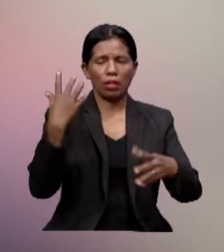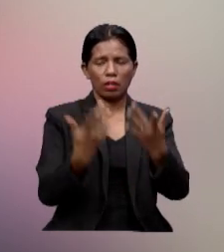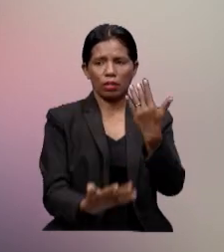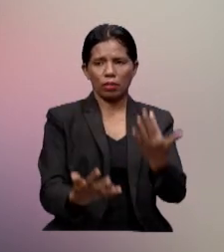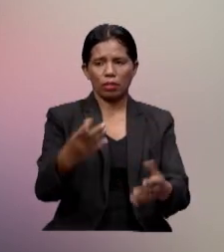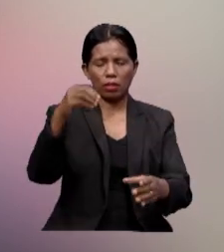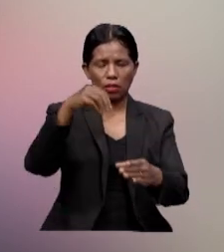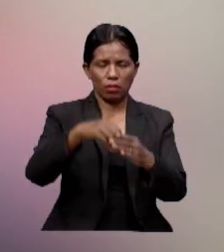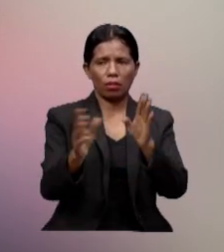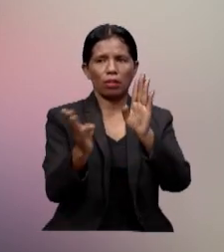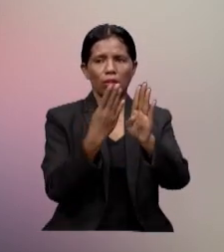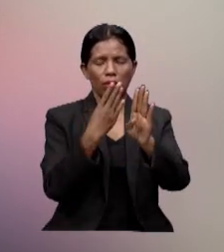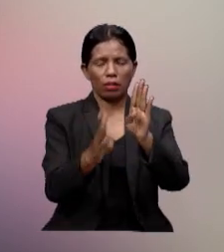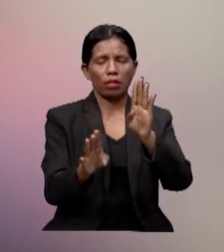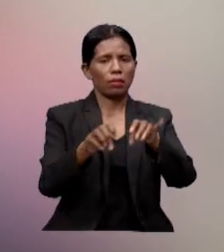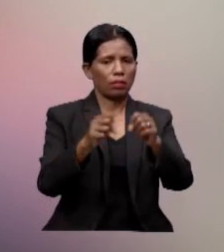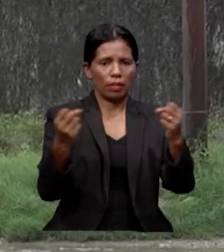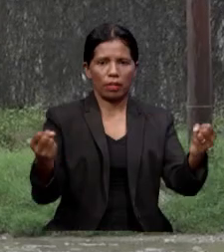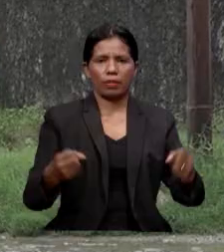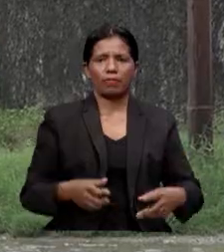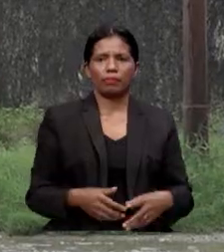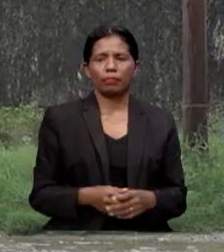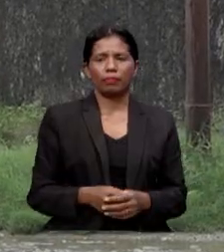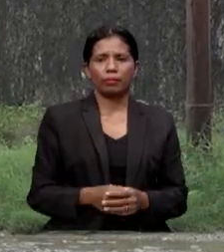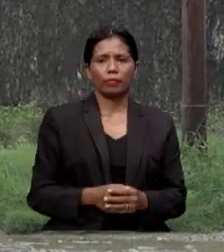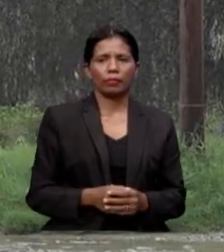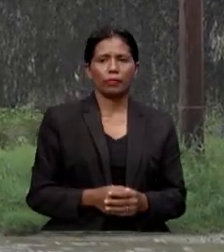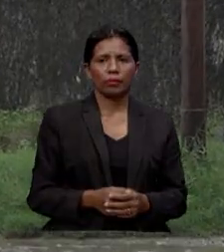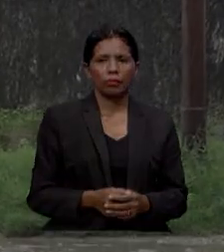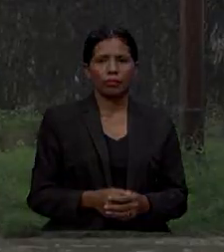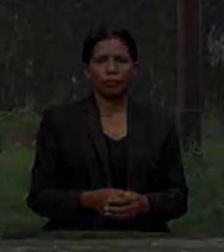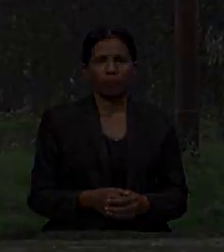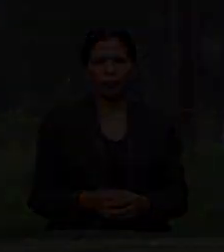incluimos o da matan hetan sobu. Marito da Costa, João Carlos, GMN.